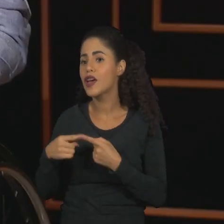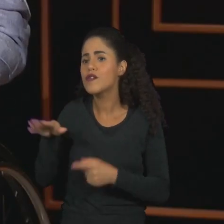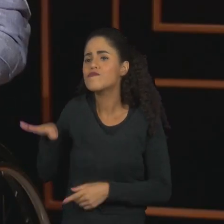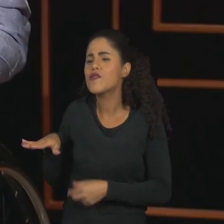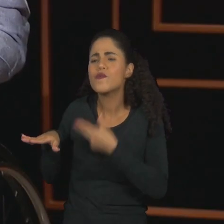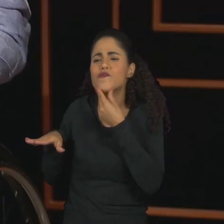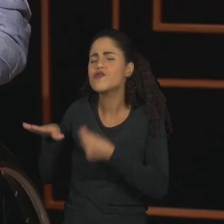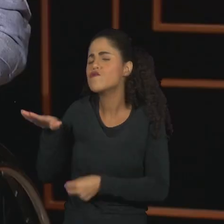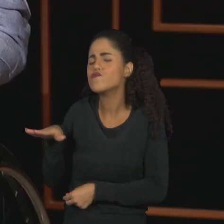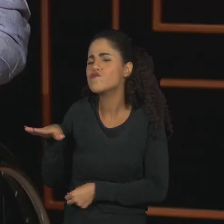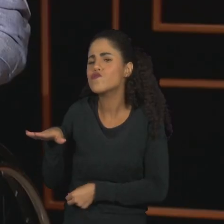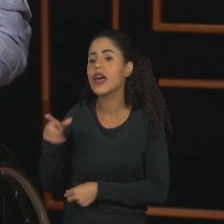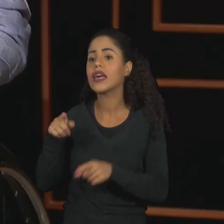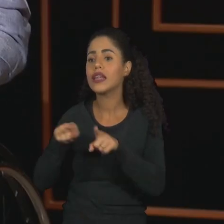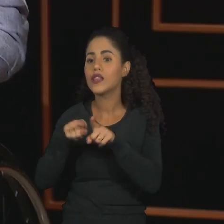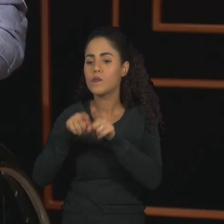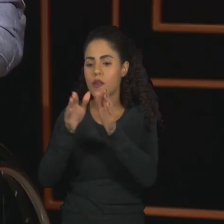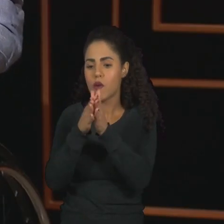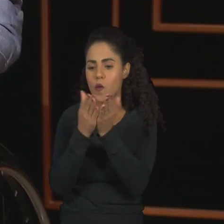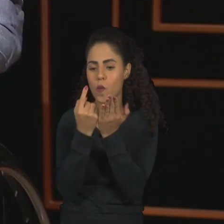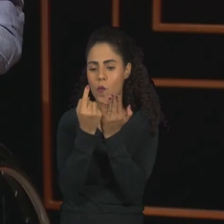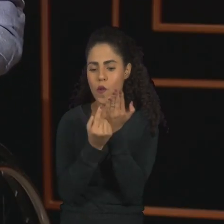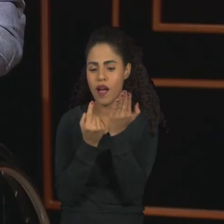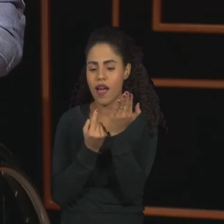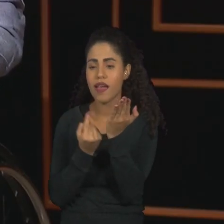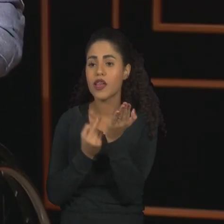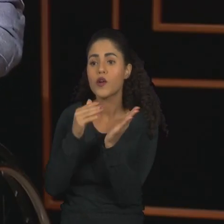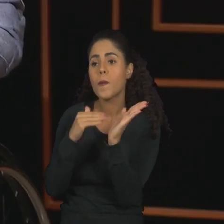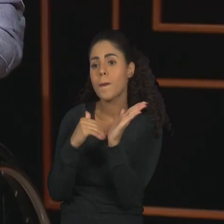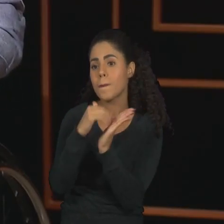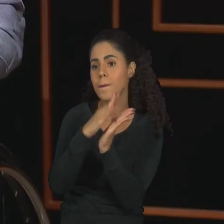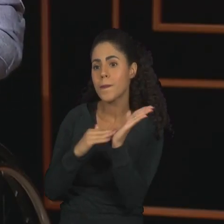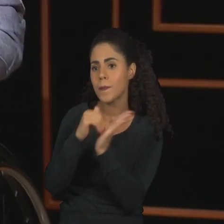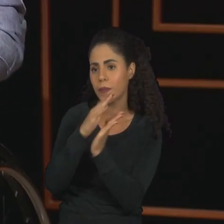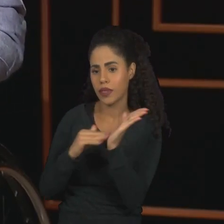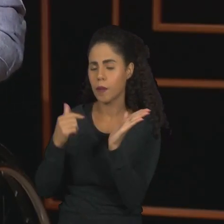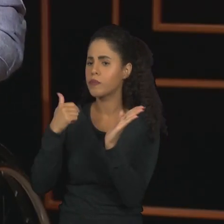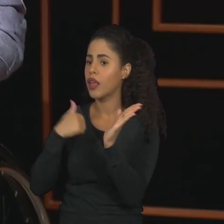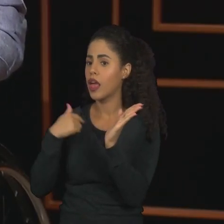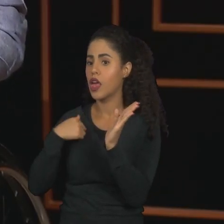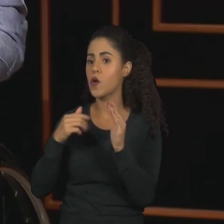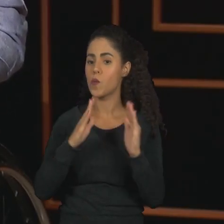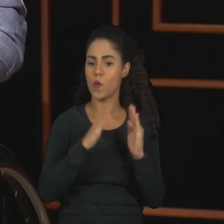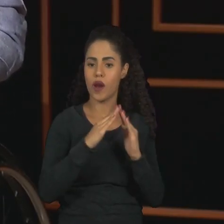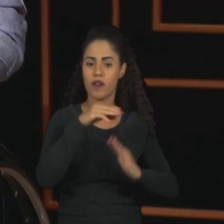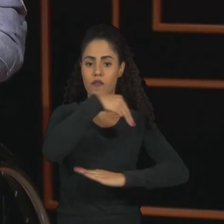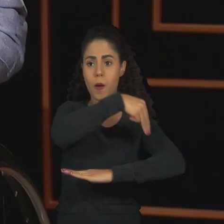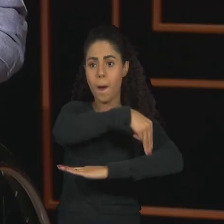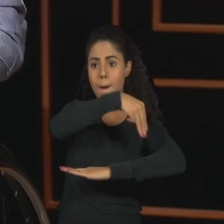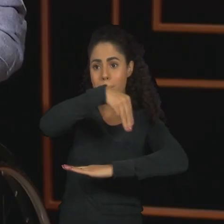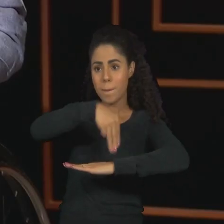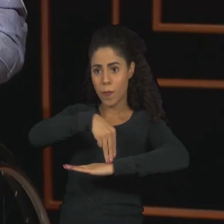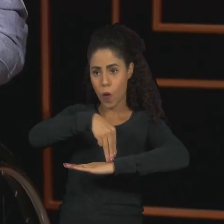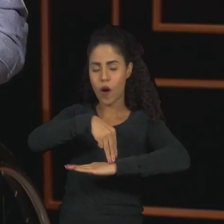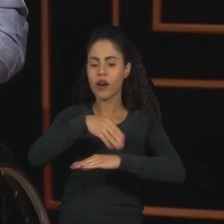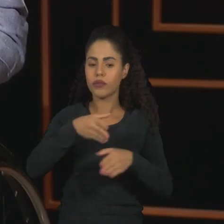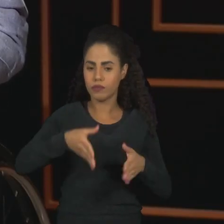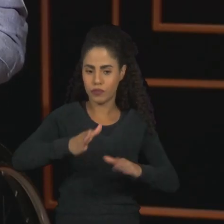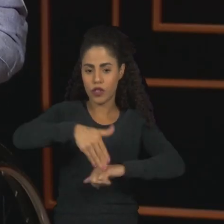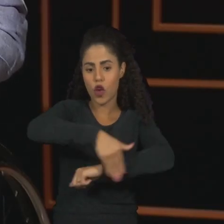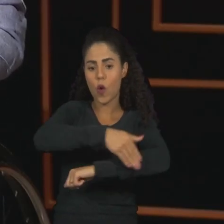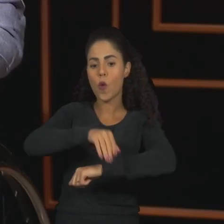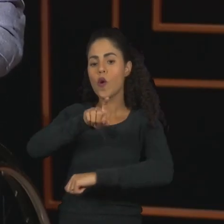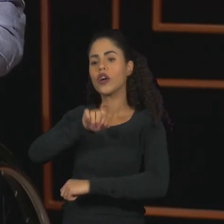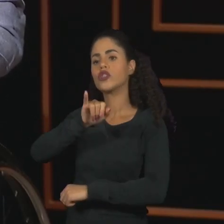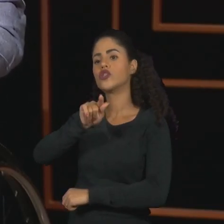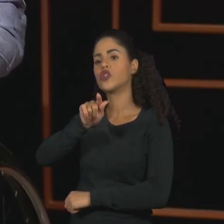ganhei um caderninho para pintar. Só que ao lado da nossa casa, eu morava na Moca, eu morava na rua Xingu, que